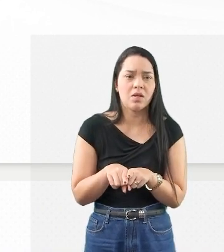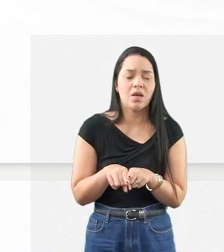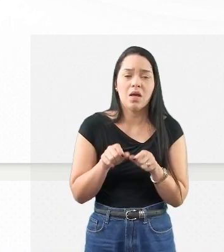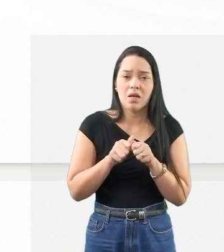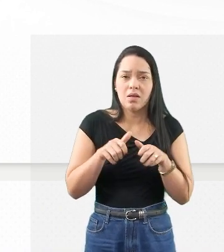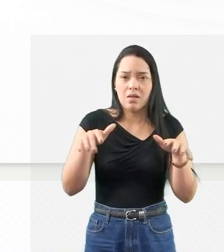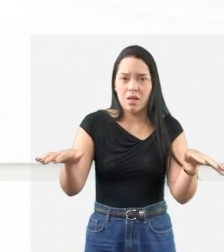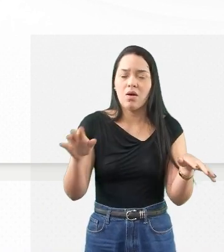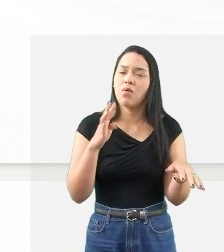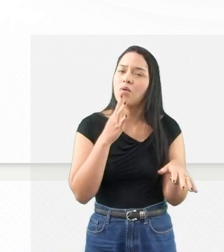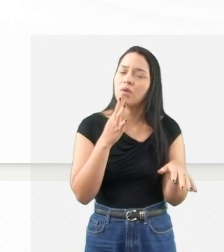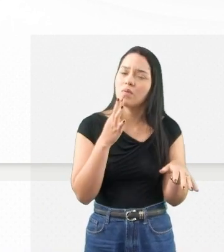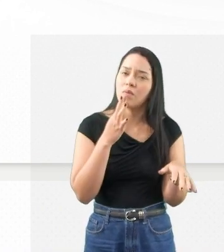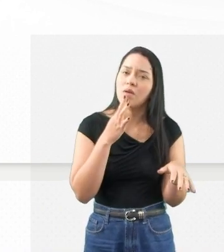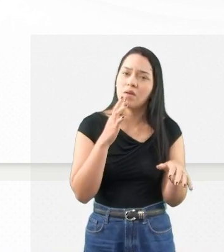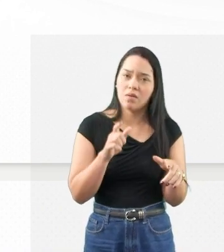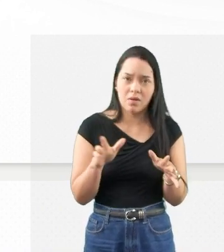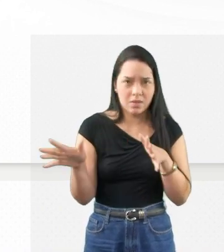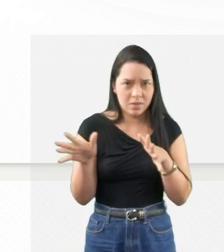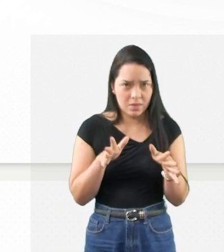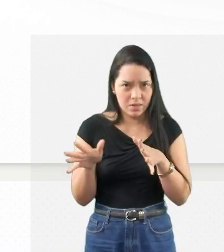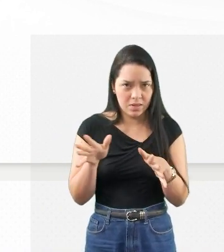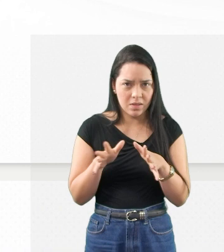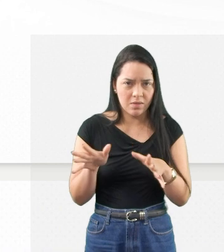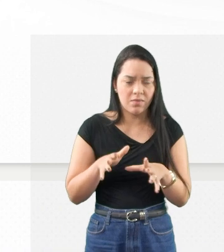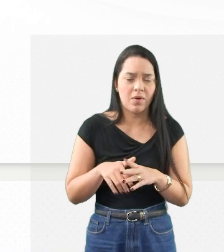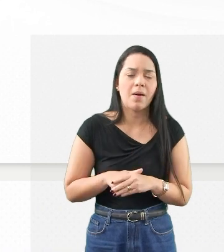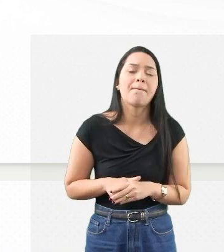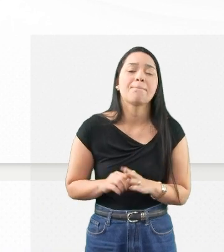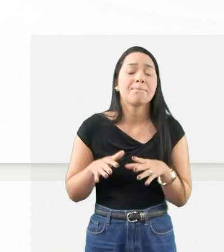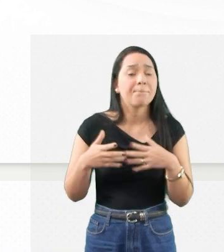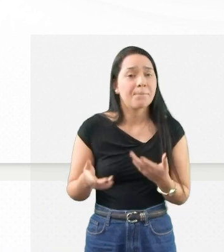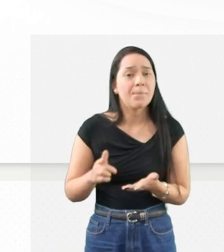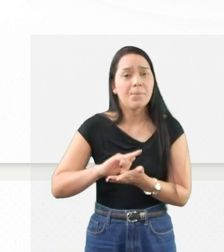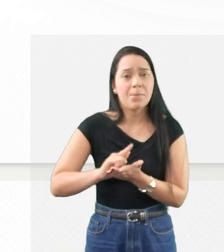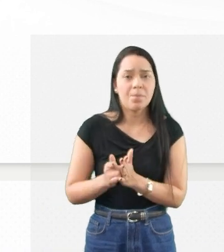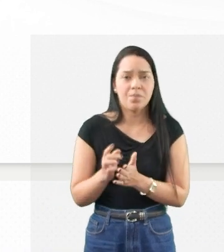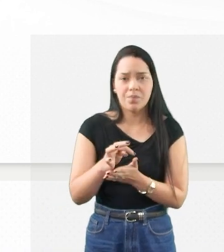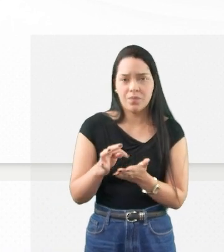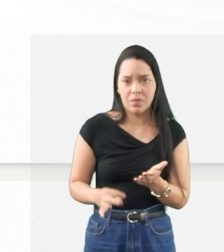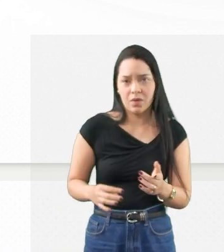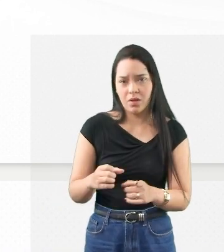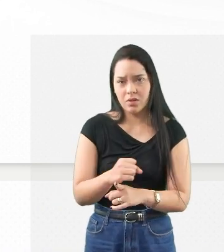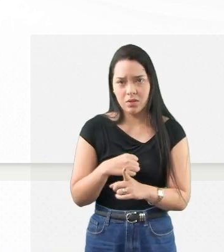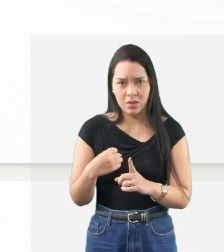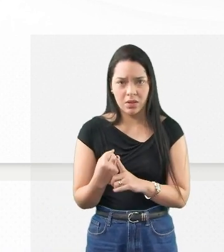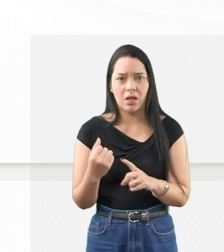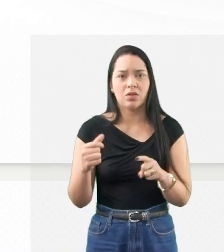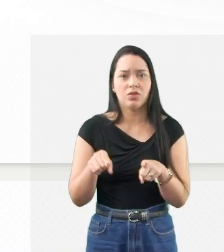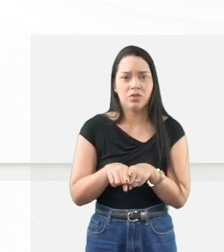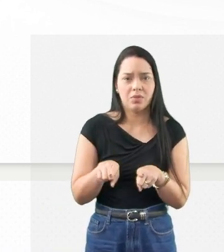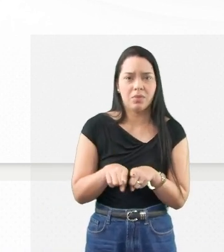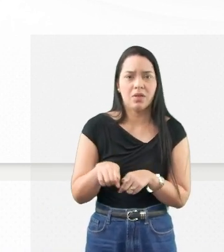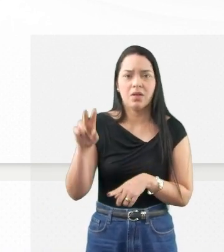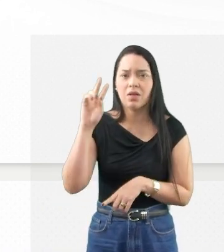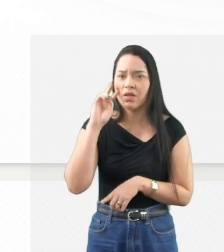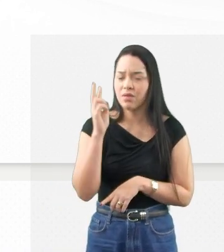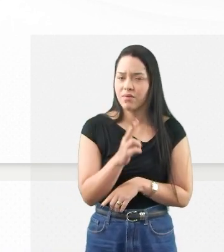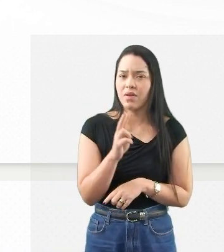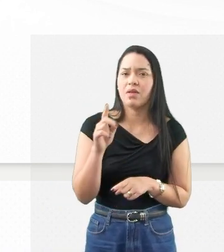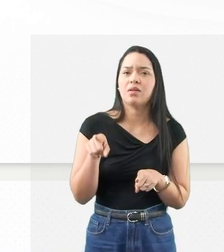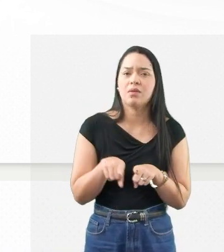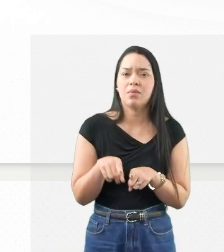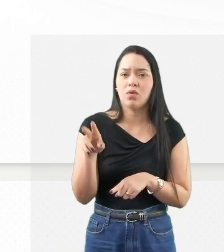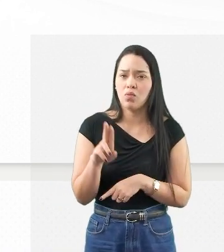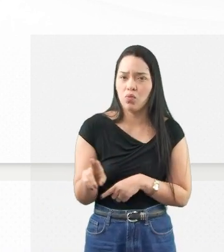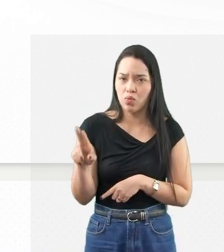disseminar o conhecimento de maneira mais acessível. Então é um gênero textual que está aí na sociedade, a gente verifica muito o uso